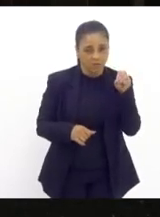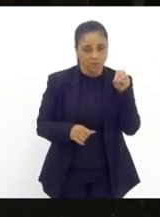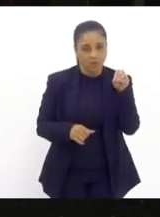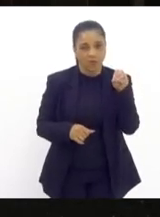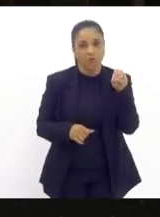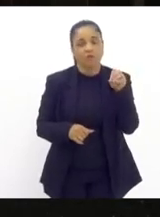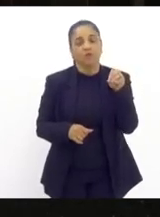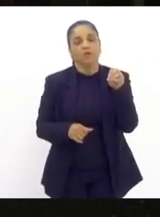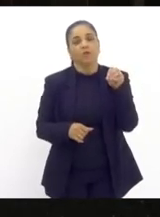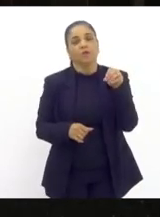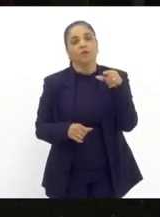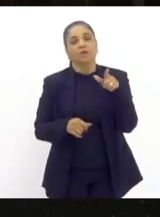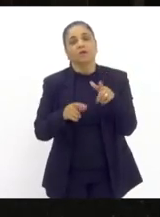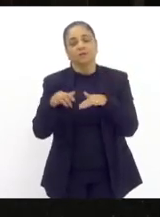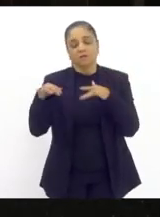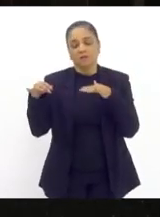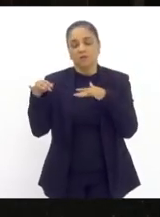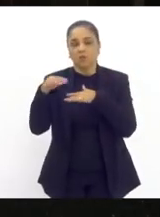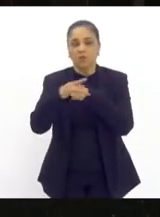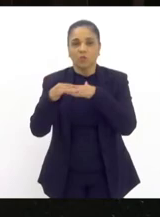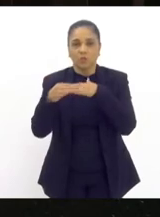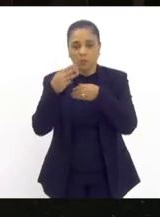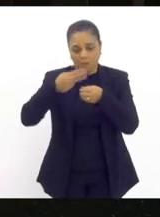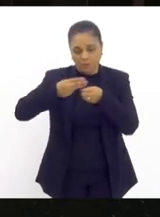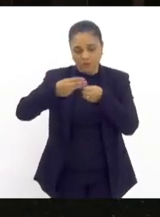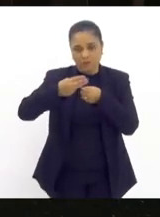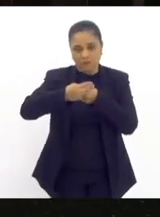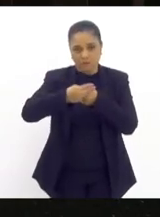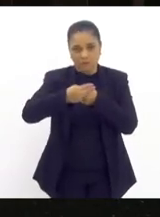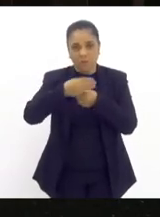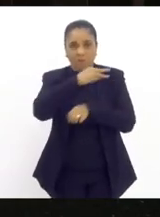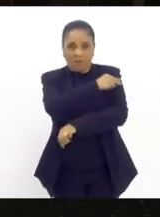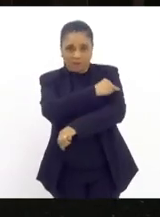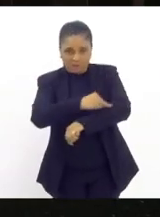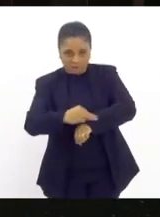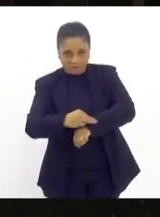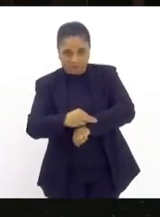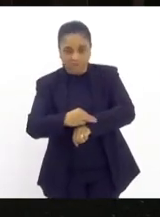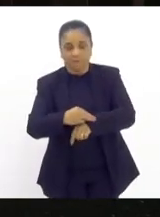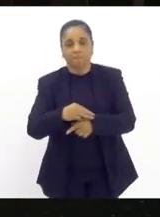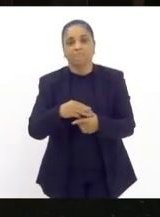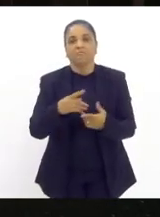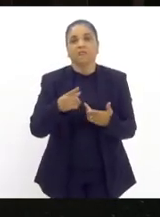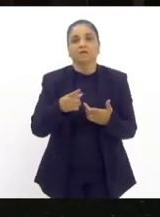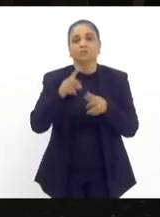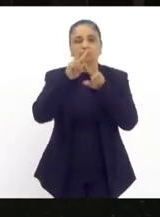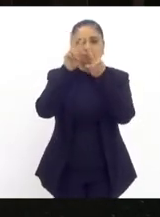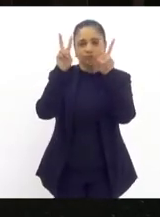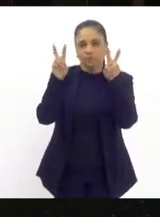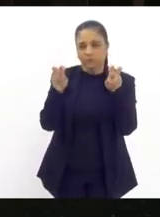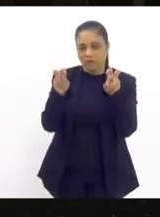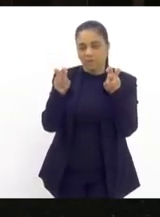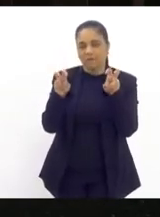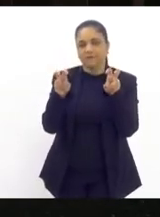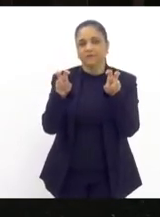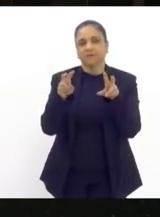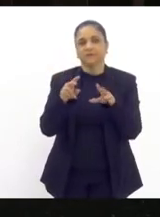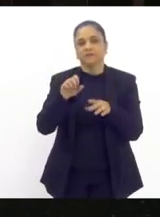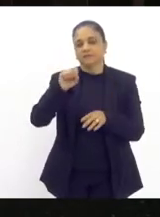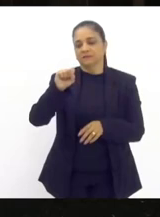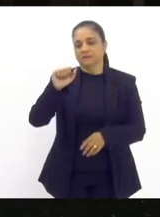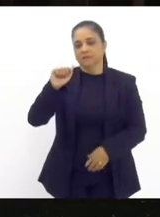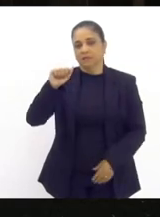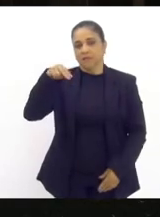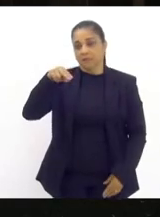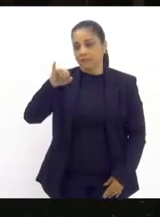cobre o lote 4 o Município de Magé e o tema do saneamento básico ele é um tema